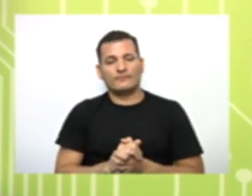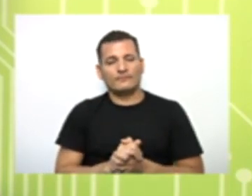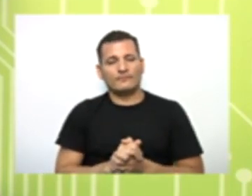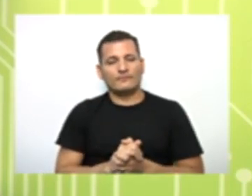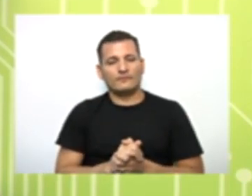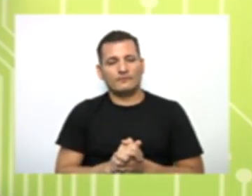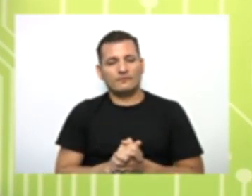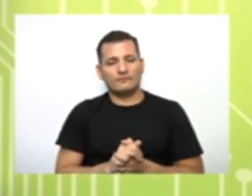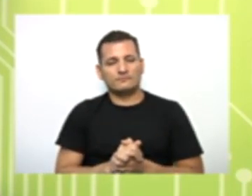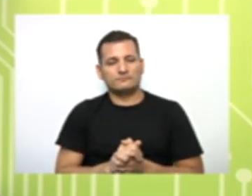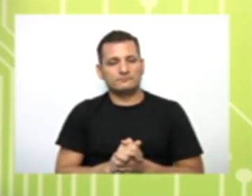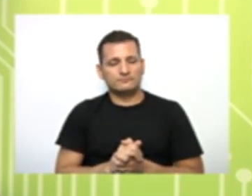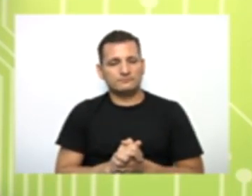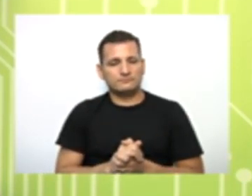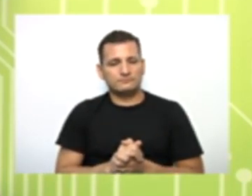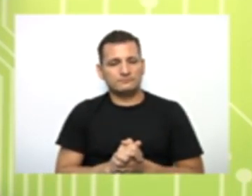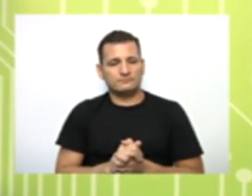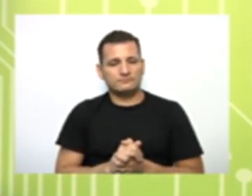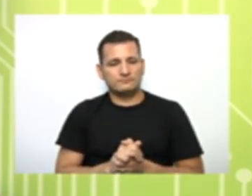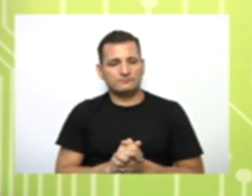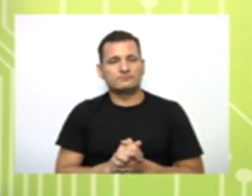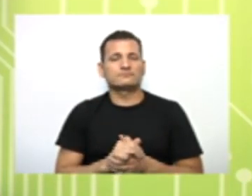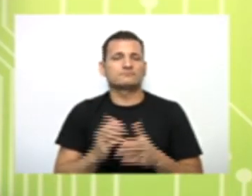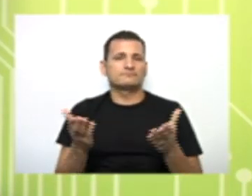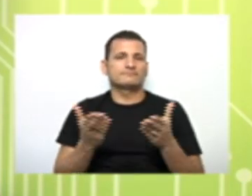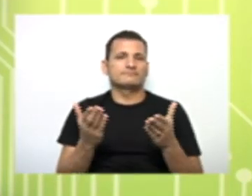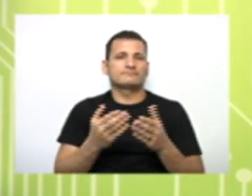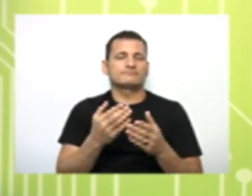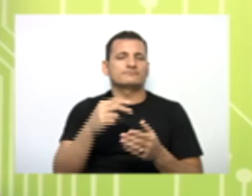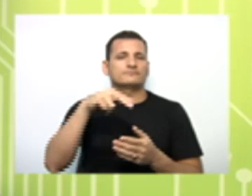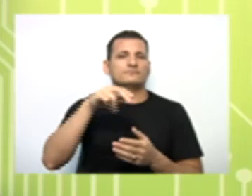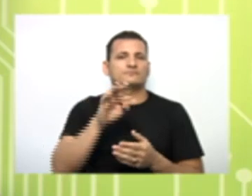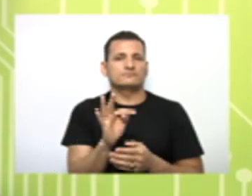aqui com o nosso Notepad++